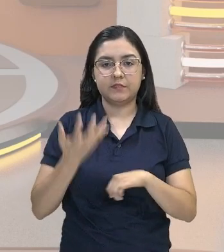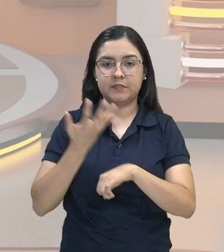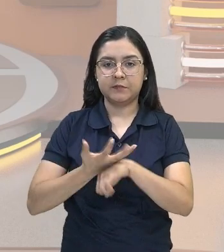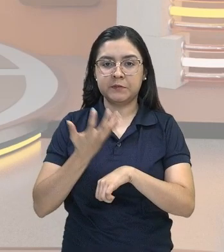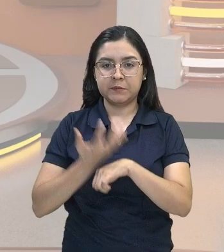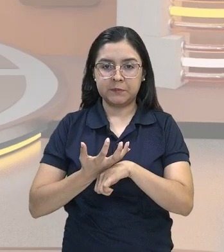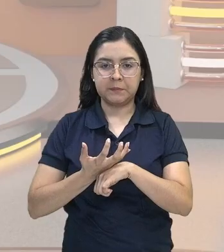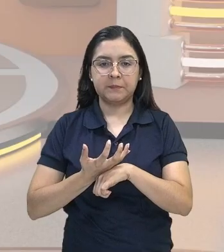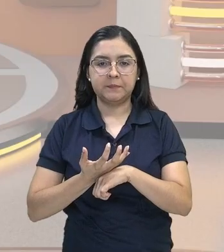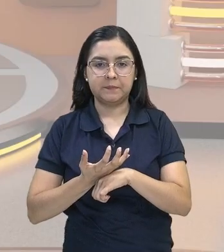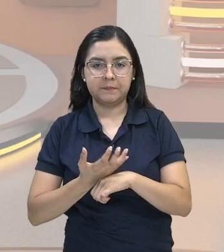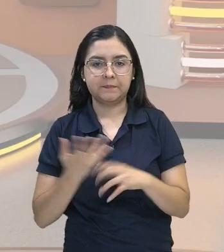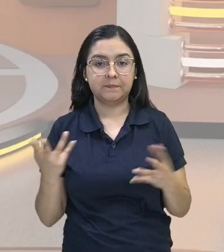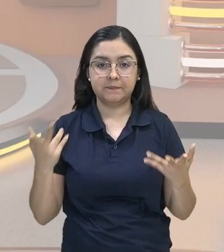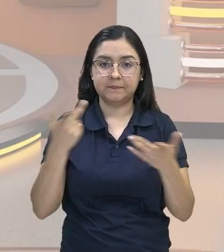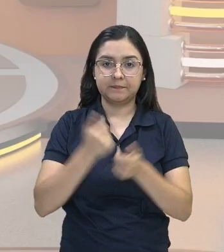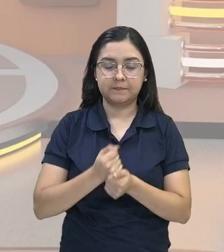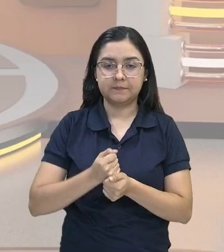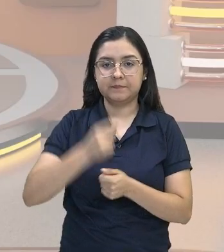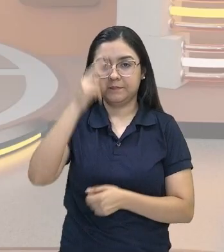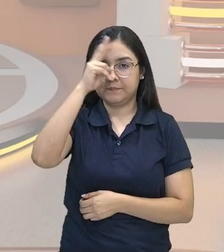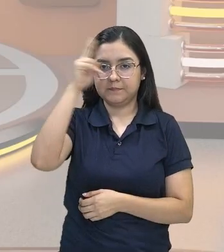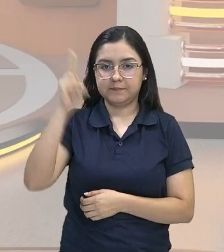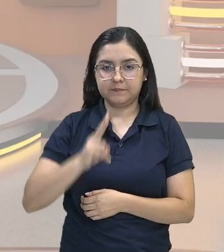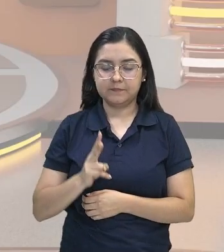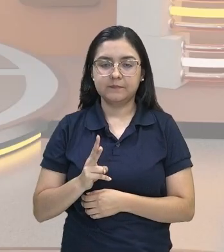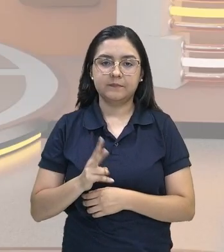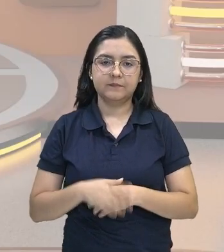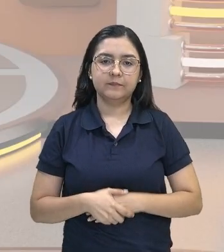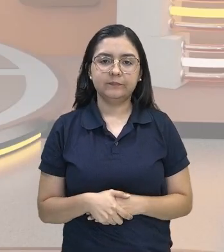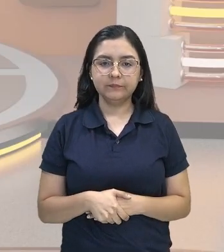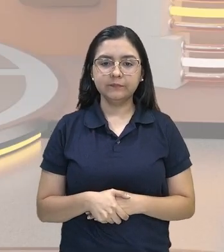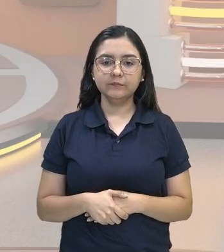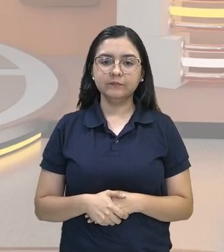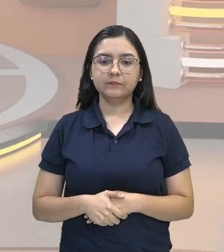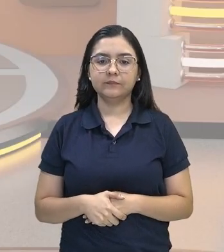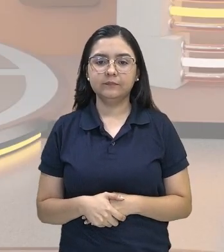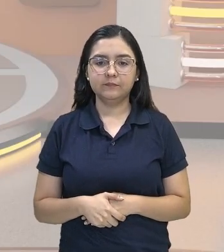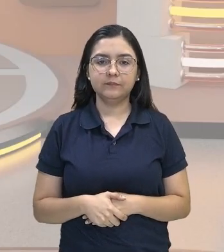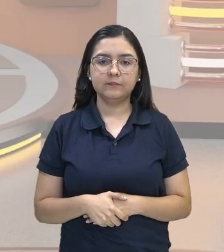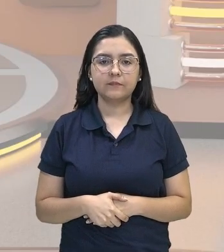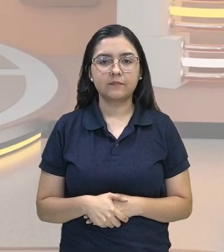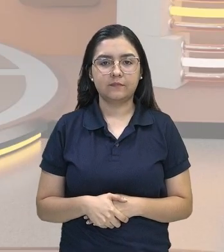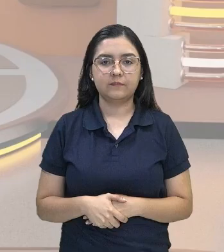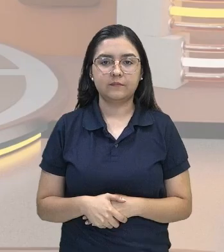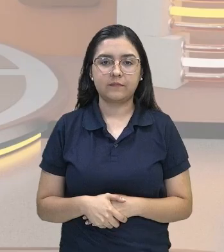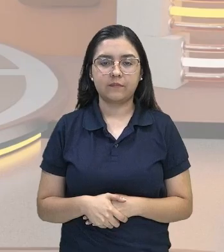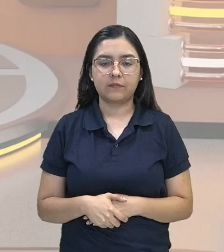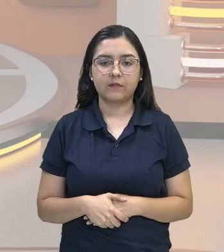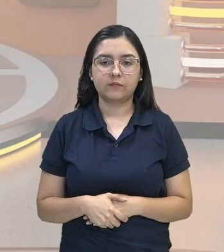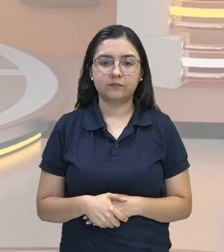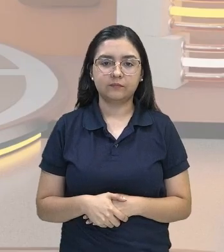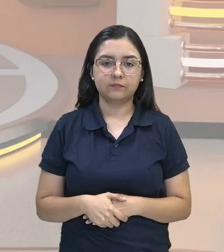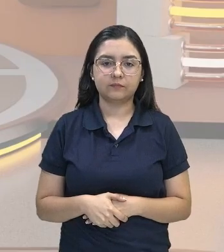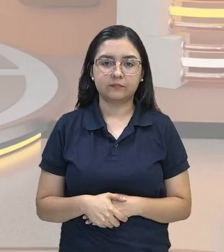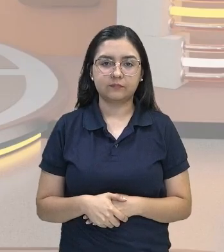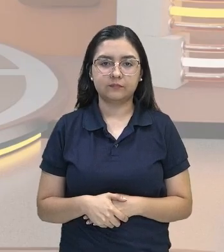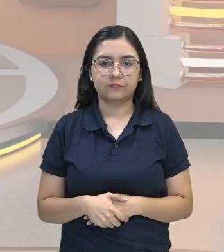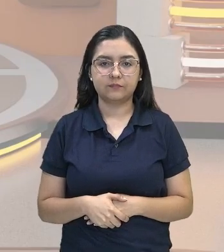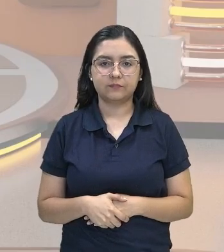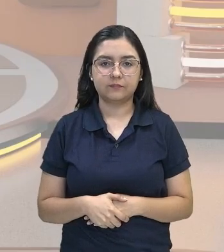mais empolgante, mais apaixonante, sem dúvida nenhuma, a melhor de todas, que é justamente